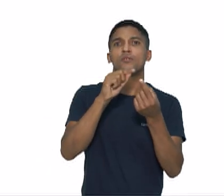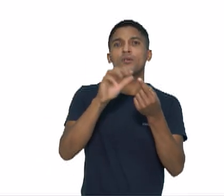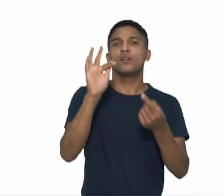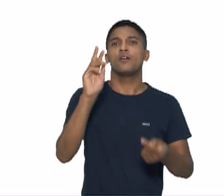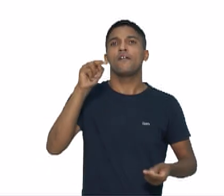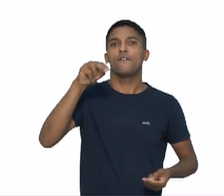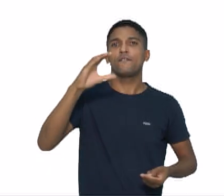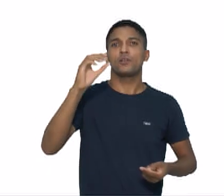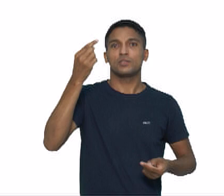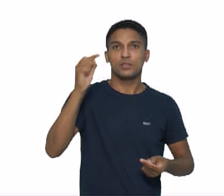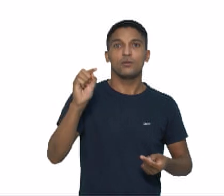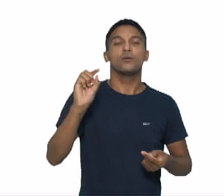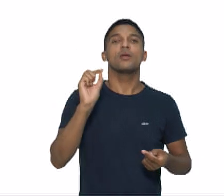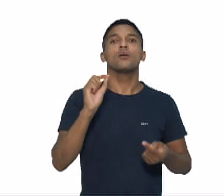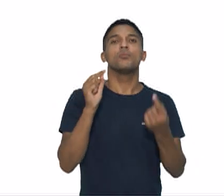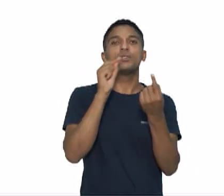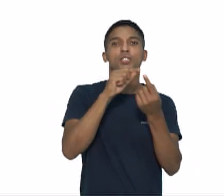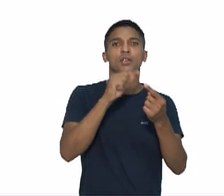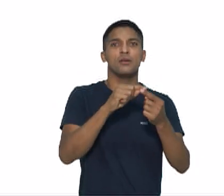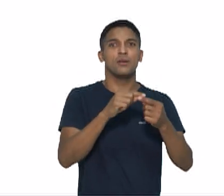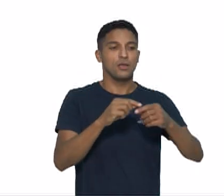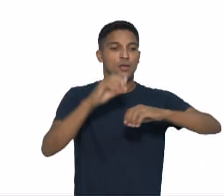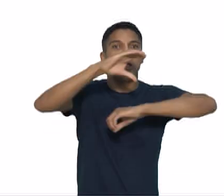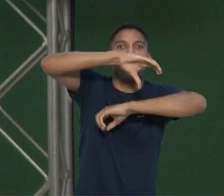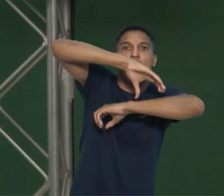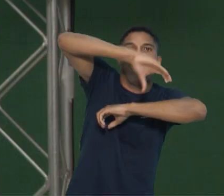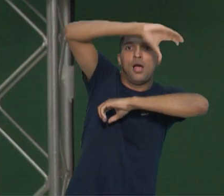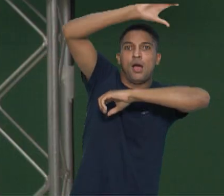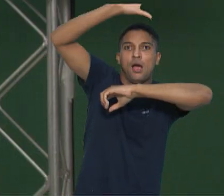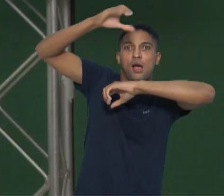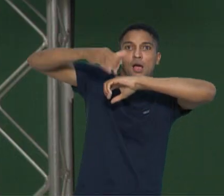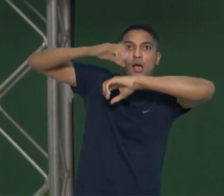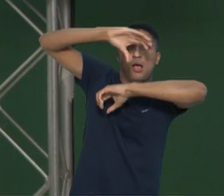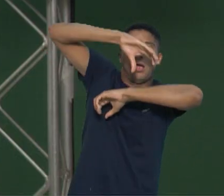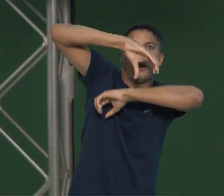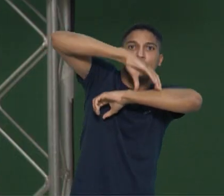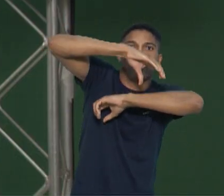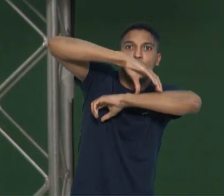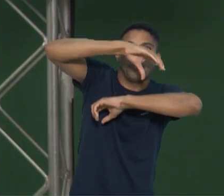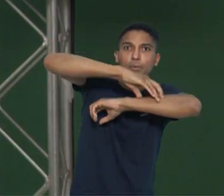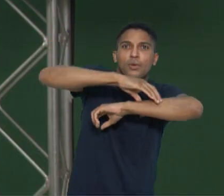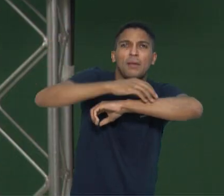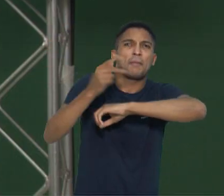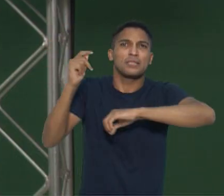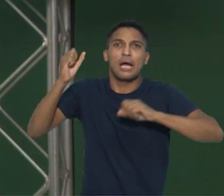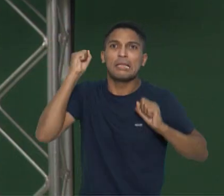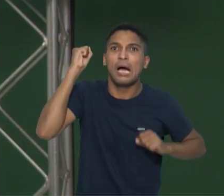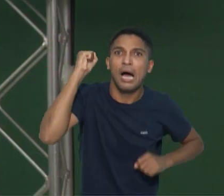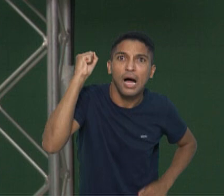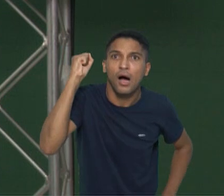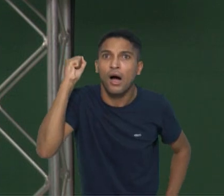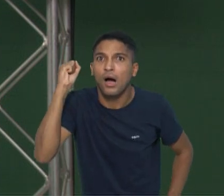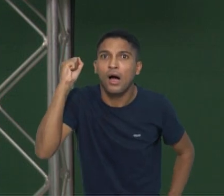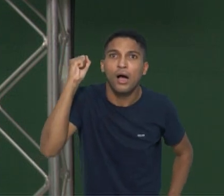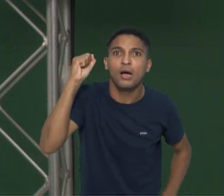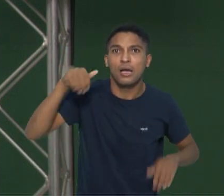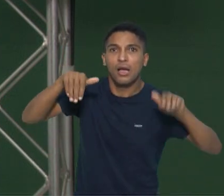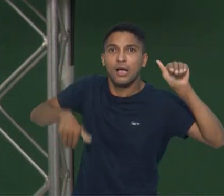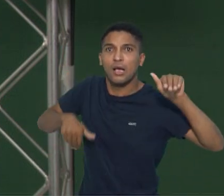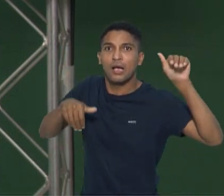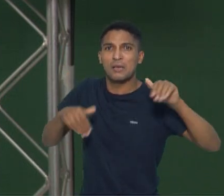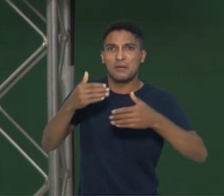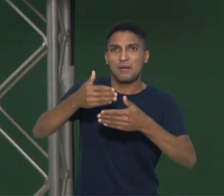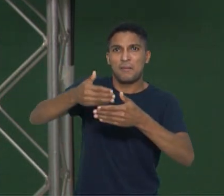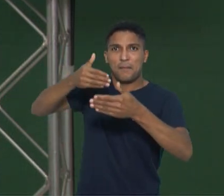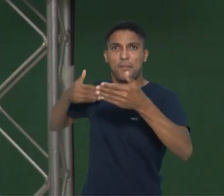desenhos dos animais feitos no período da pré-história? Essa vocês sabem de cor, eu acho, né? Nunca mais vão